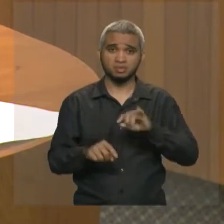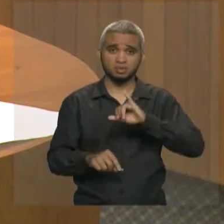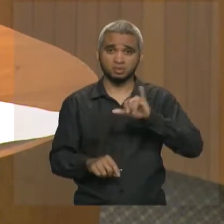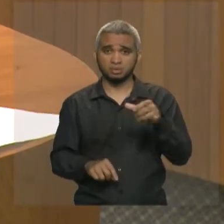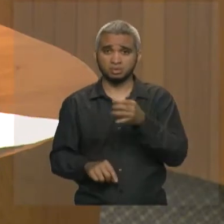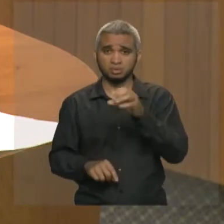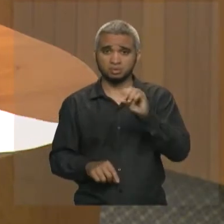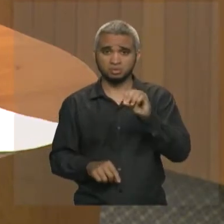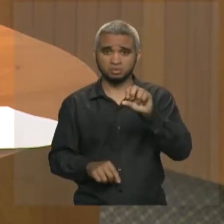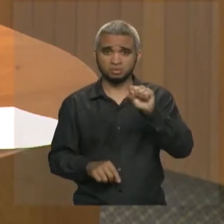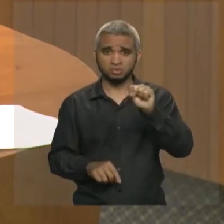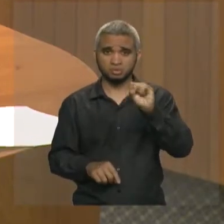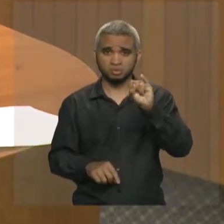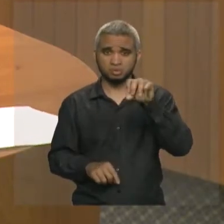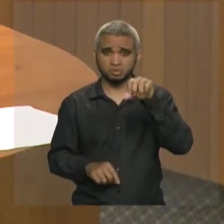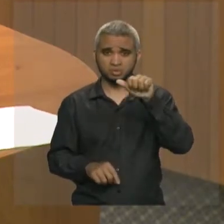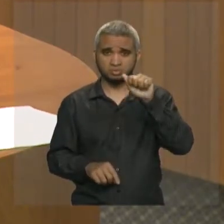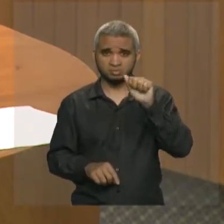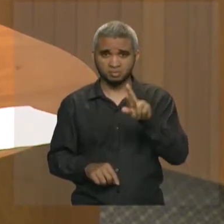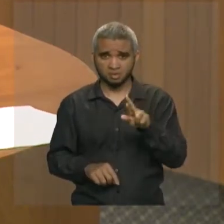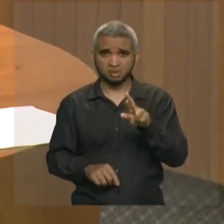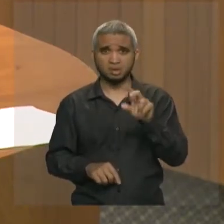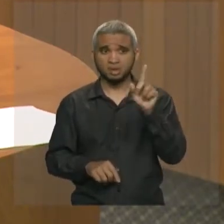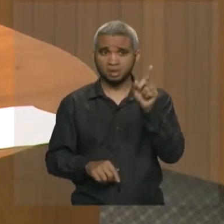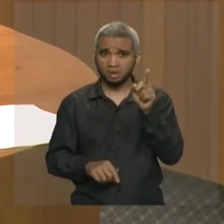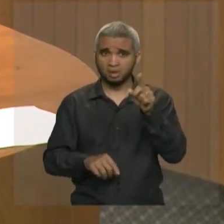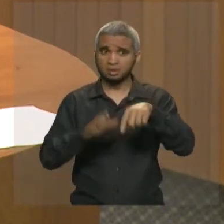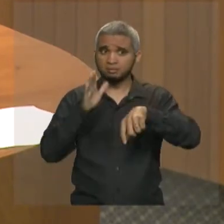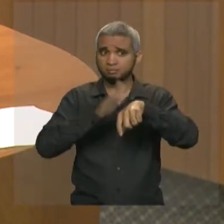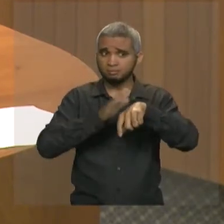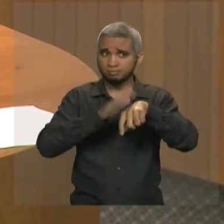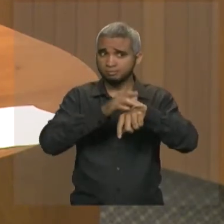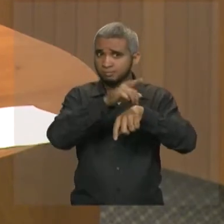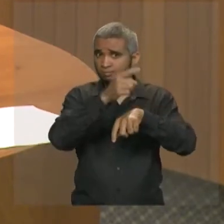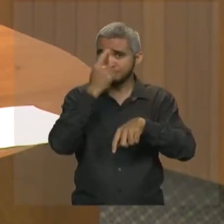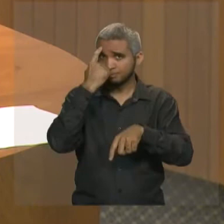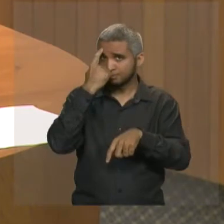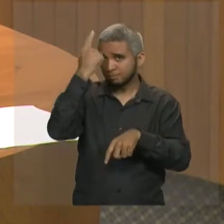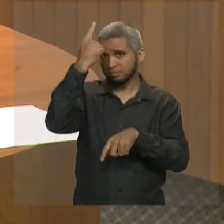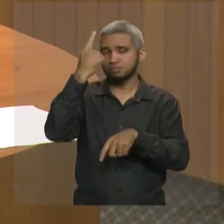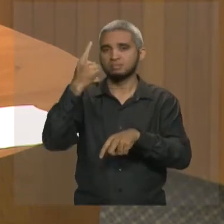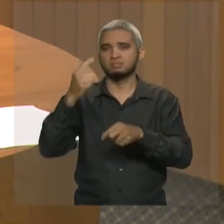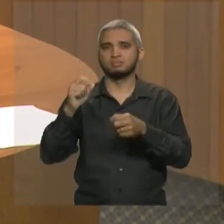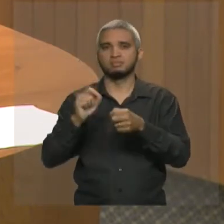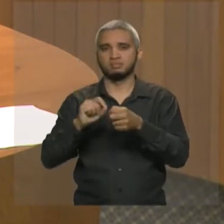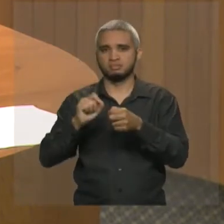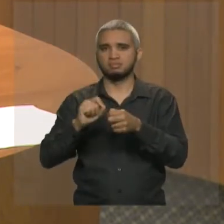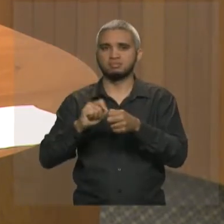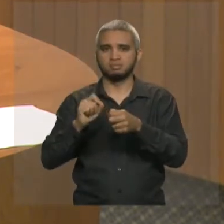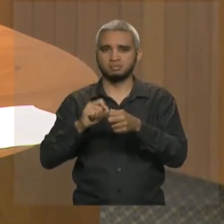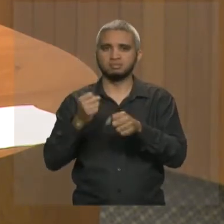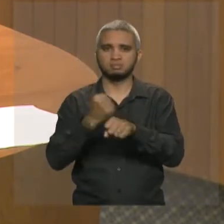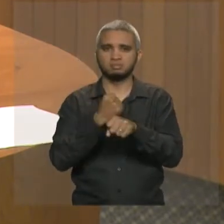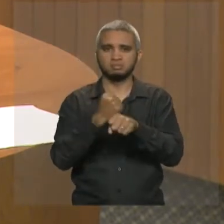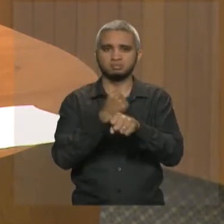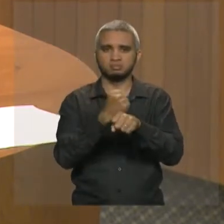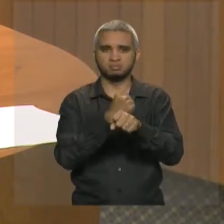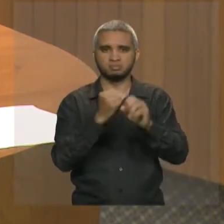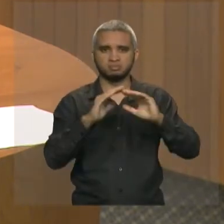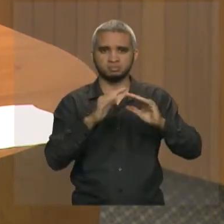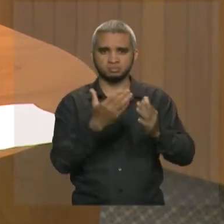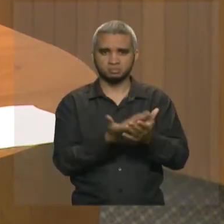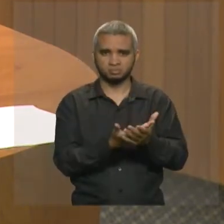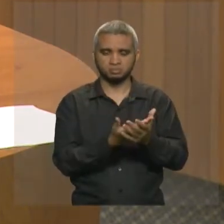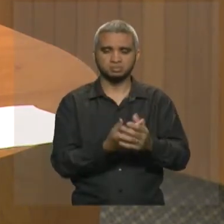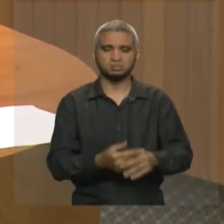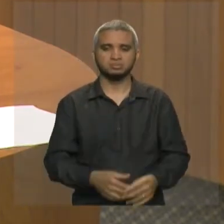que o deputado Josimar não seria o autor da matéria. Ora, gente, vejamos. Ali foi construído, na